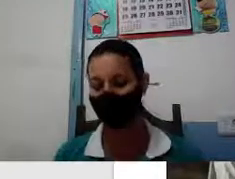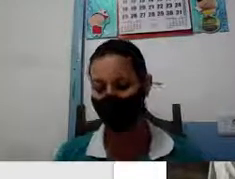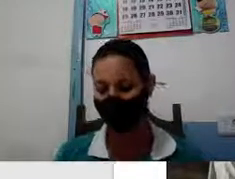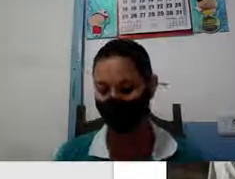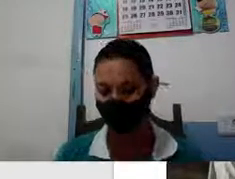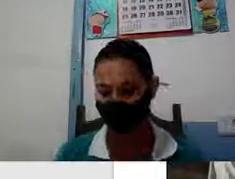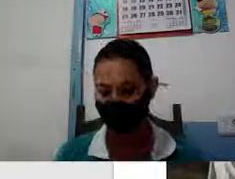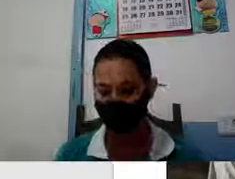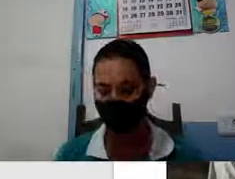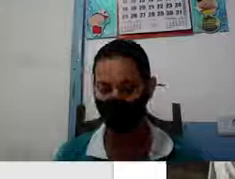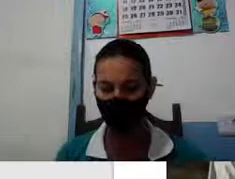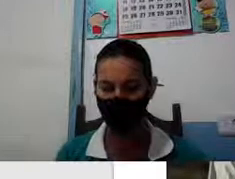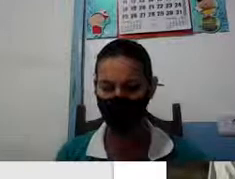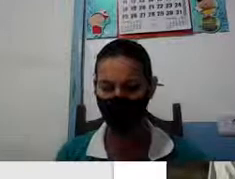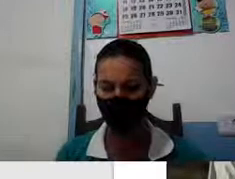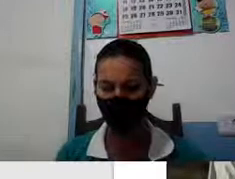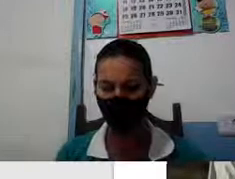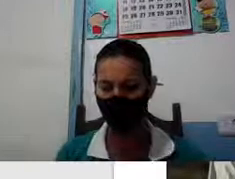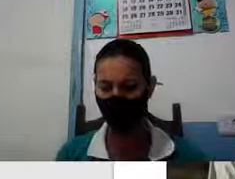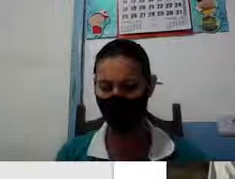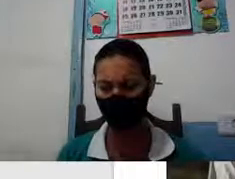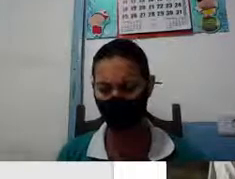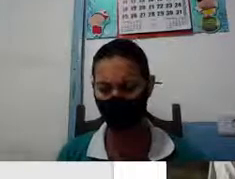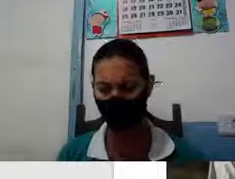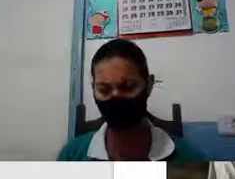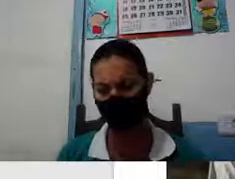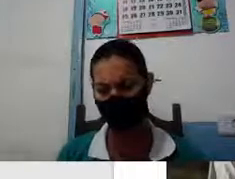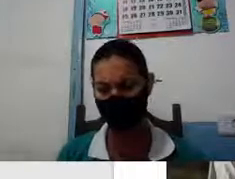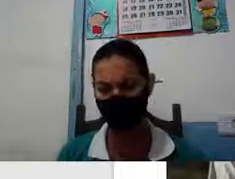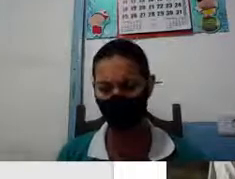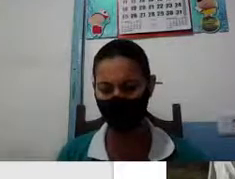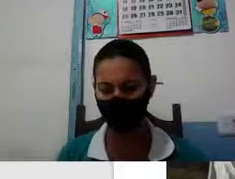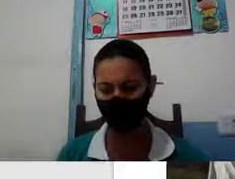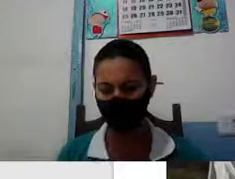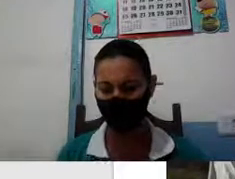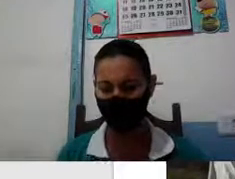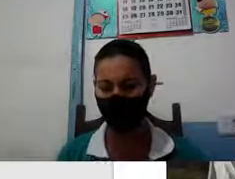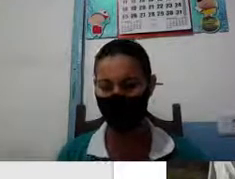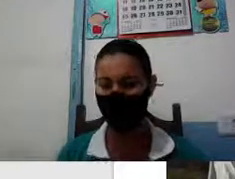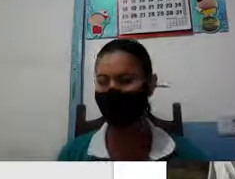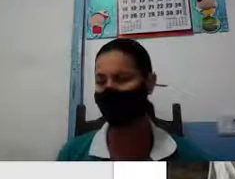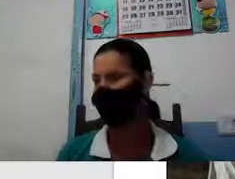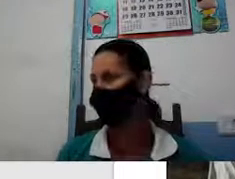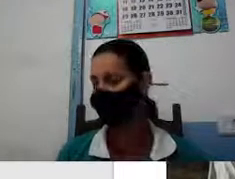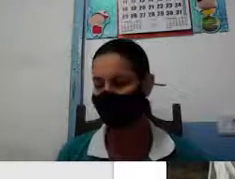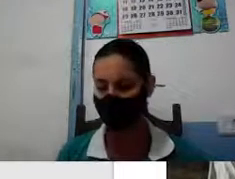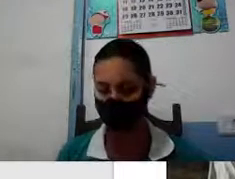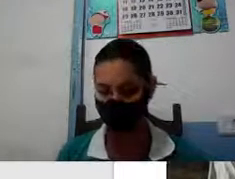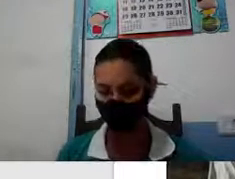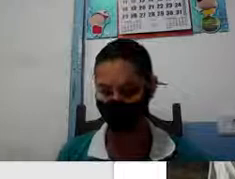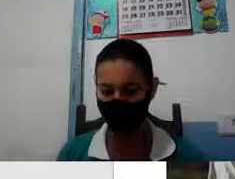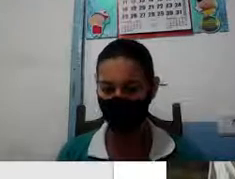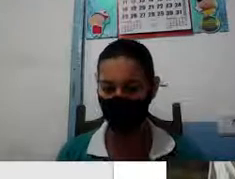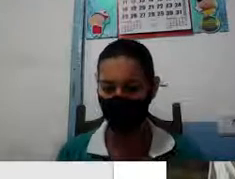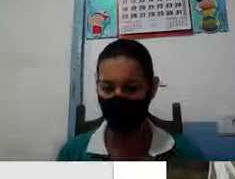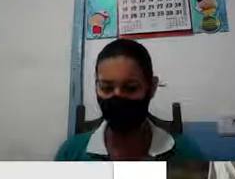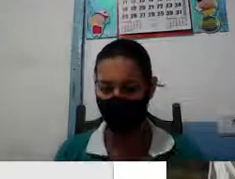com política, foi embaixador em países como Roma, França, Holanda, além de ser um pregador da